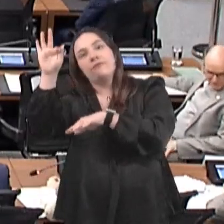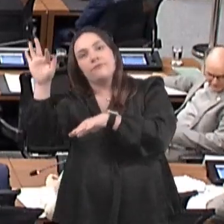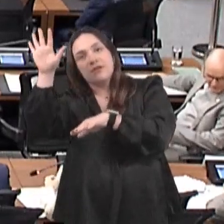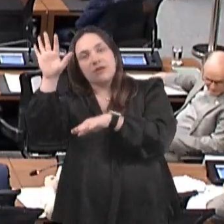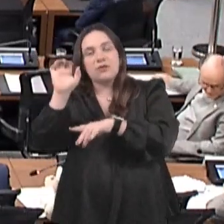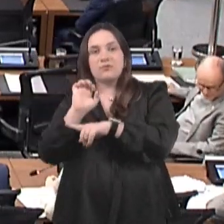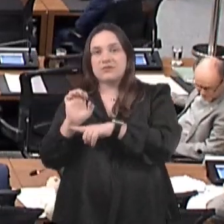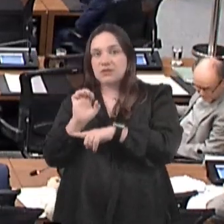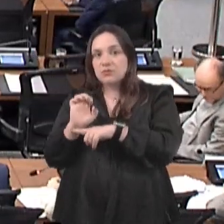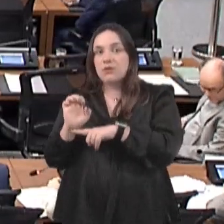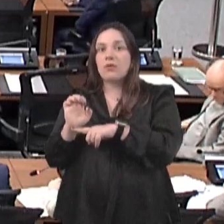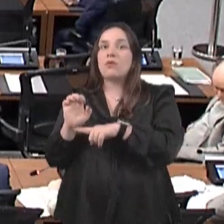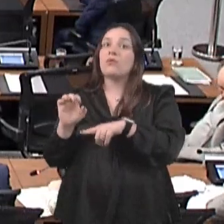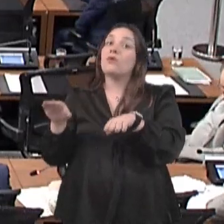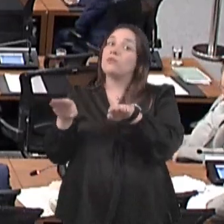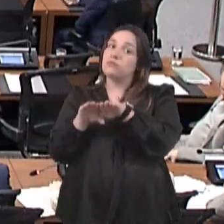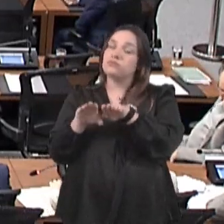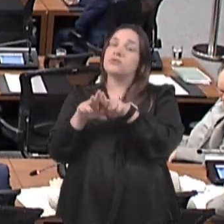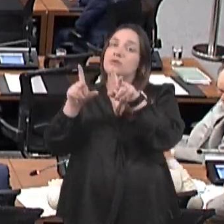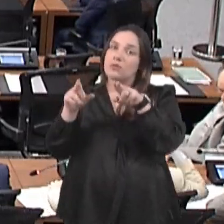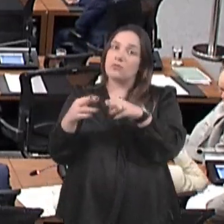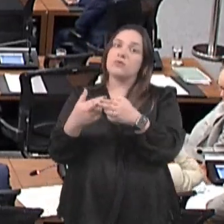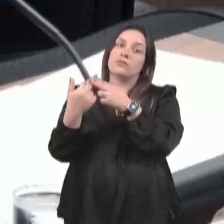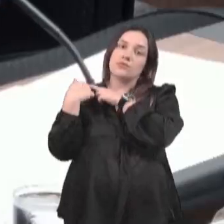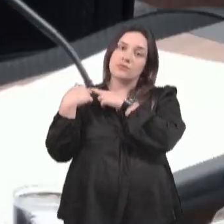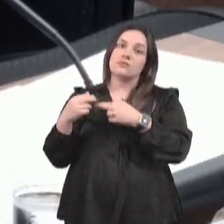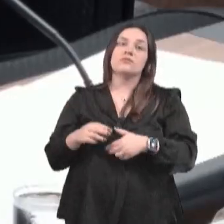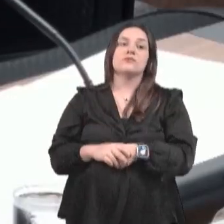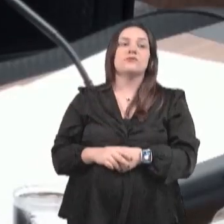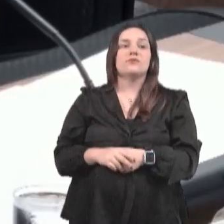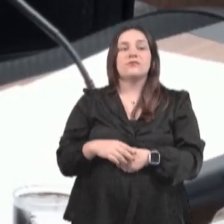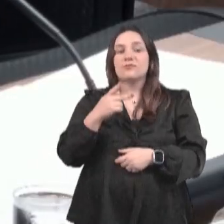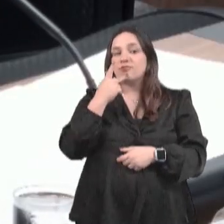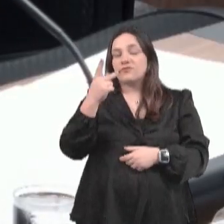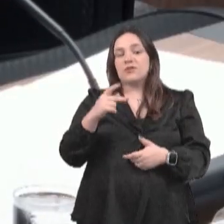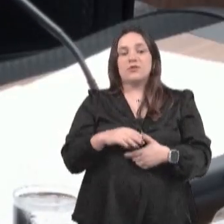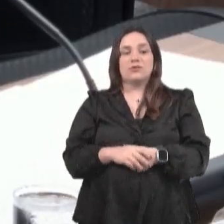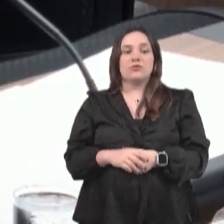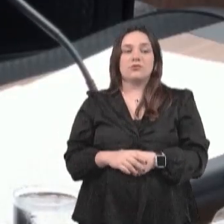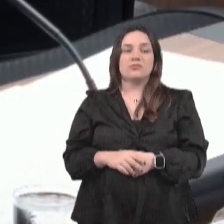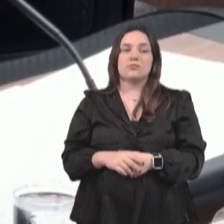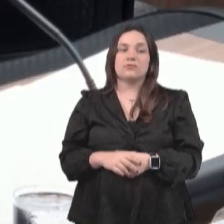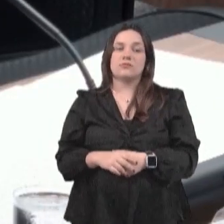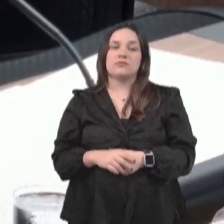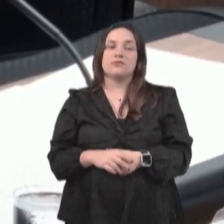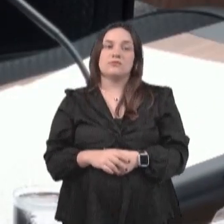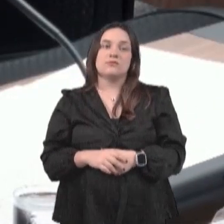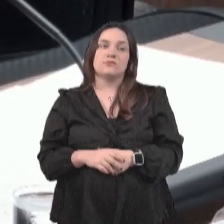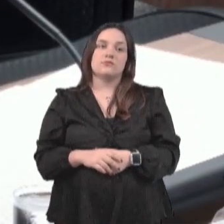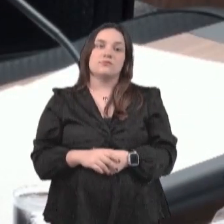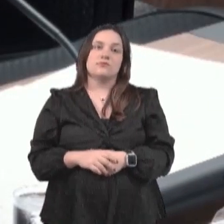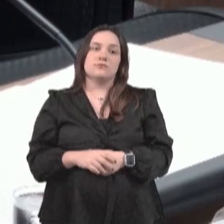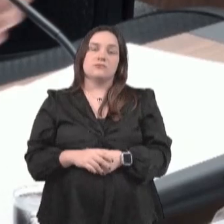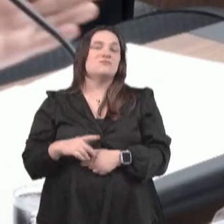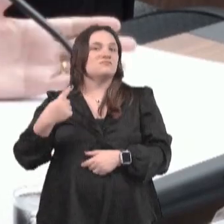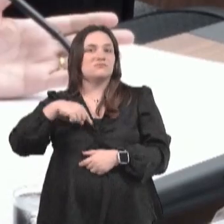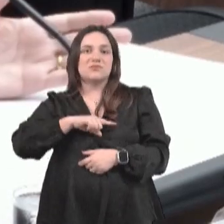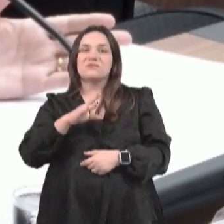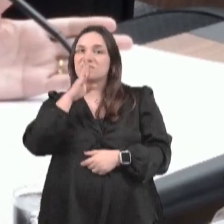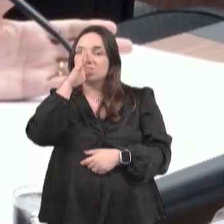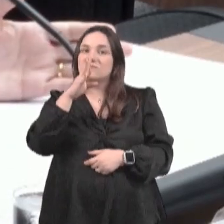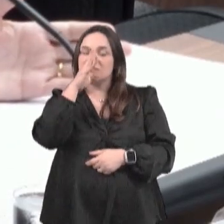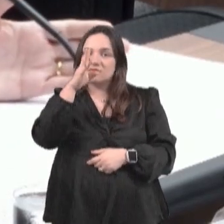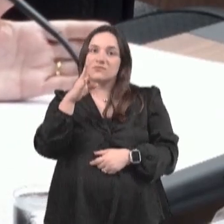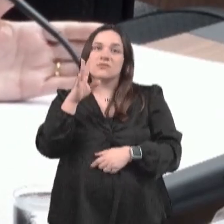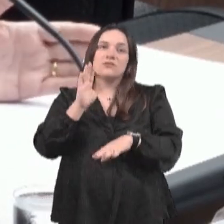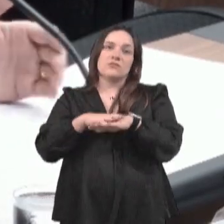do Estado de Mato Grosso do Sul, reconheceu, senhor presidente, que nesse caso nós estaríamos invadindo a